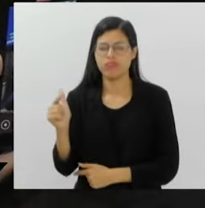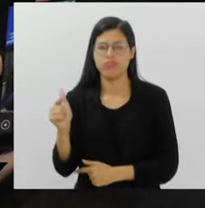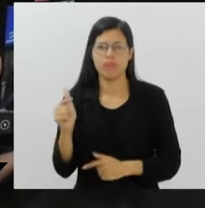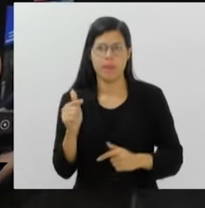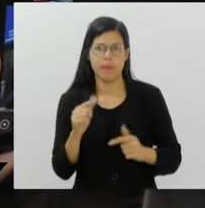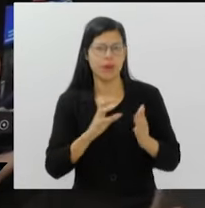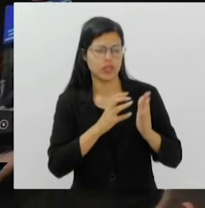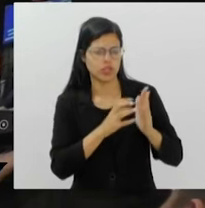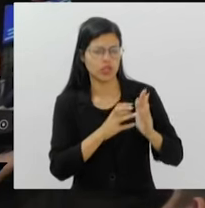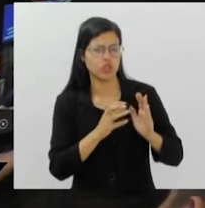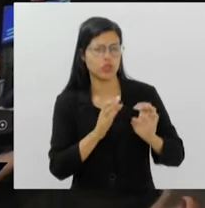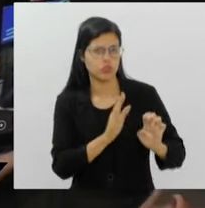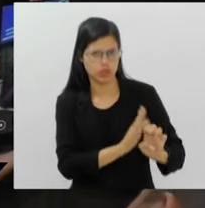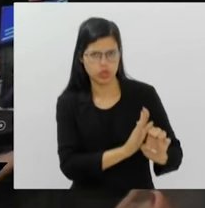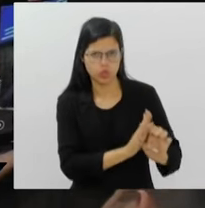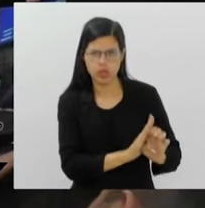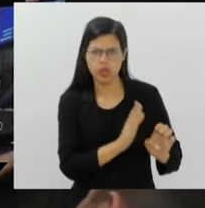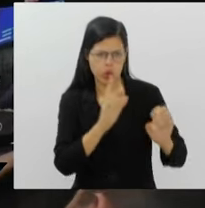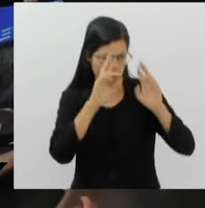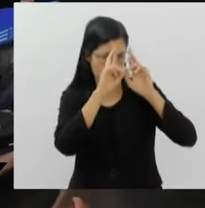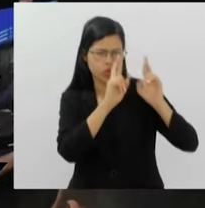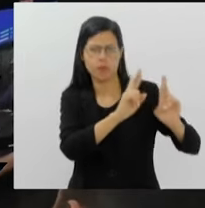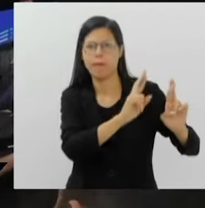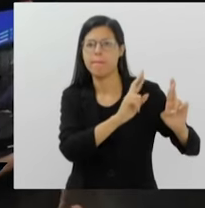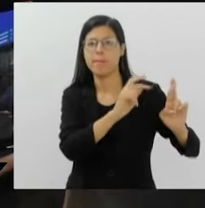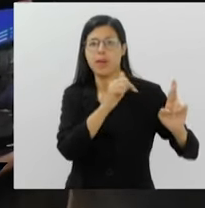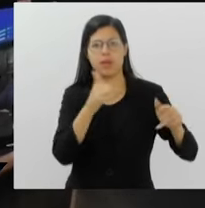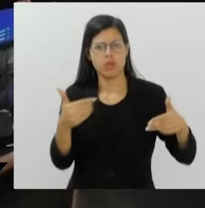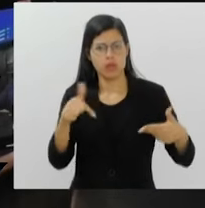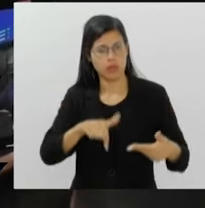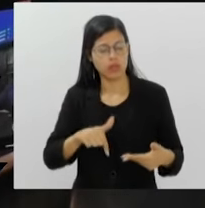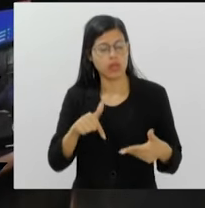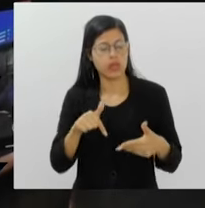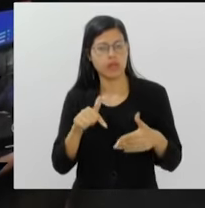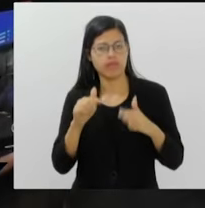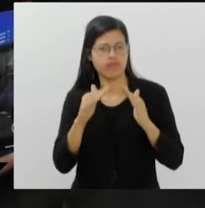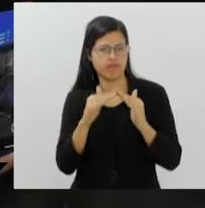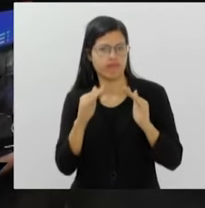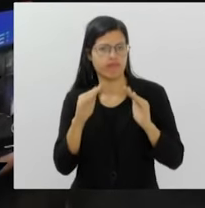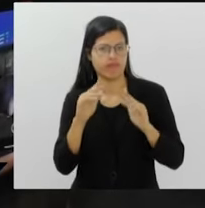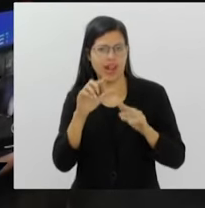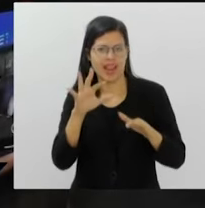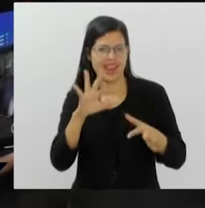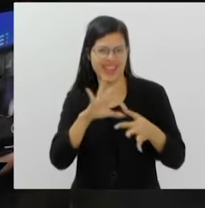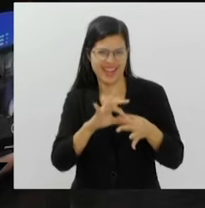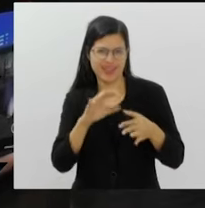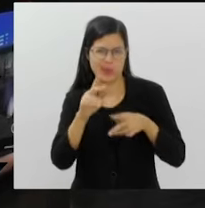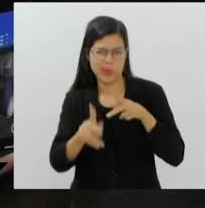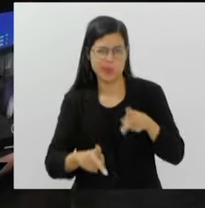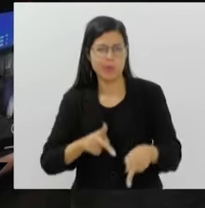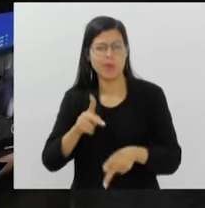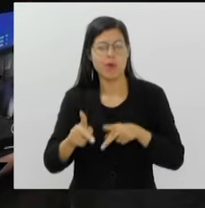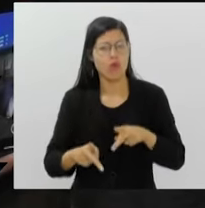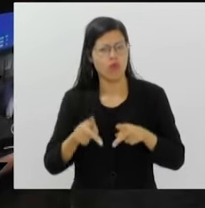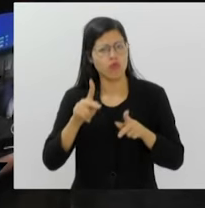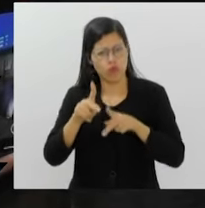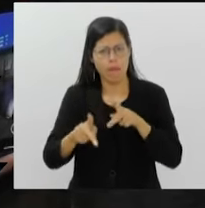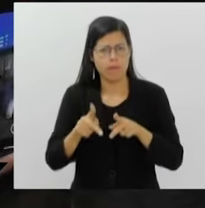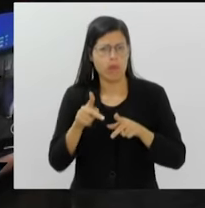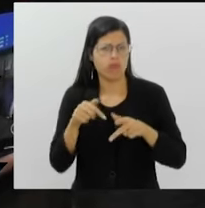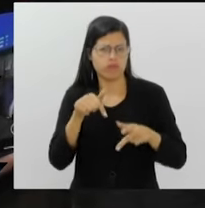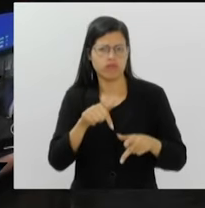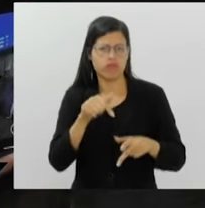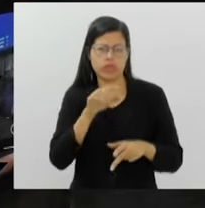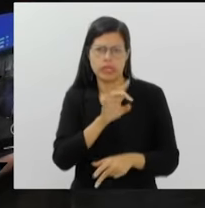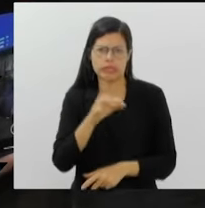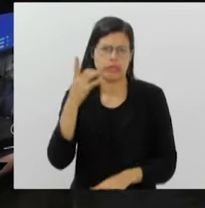o espaço na casa. Eu acho que aqui é a casa do povo e todo o povo tem que ser contemplado quando nos legitima através do